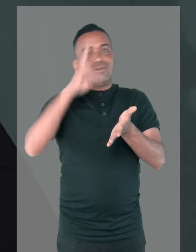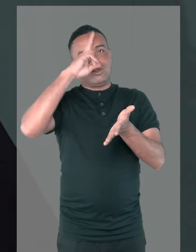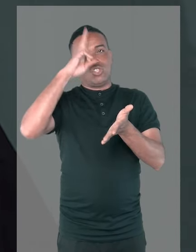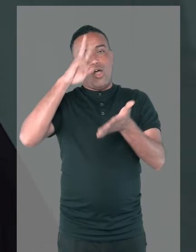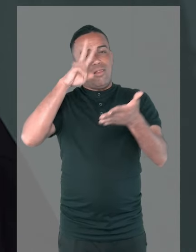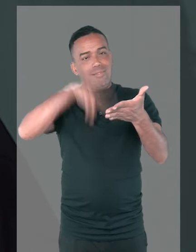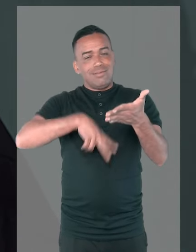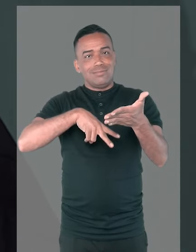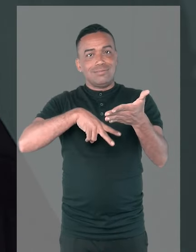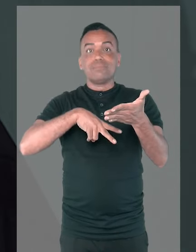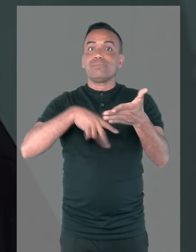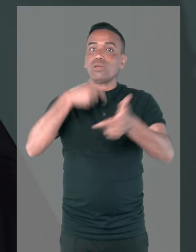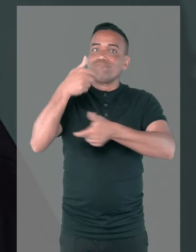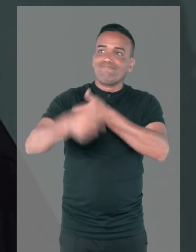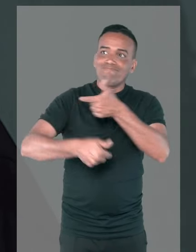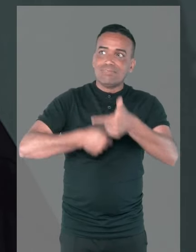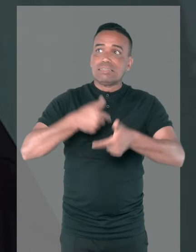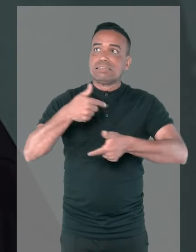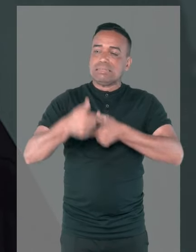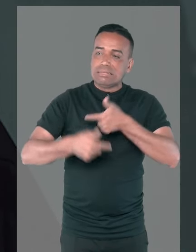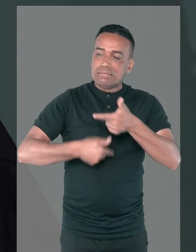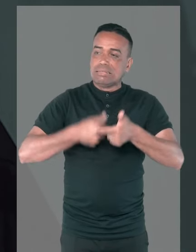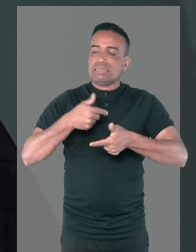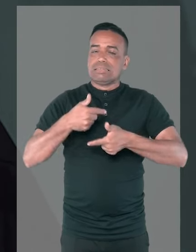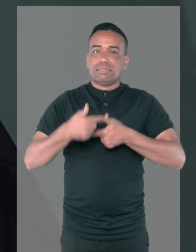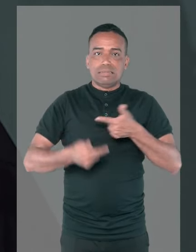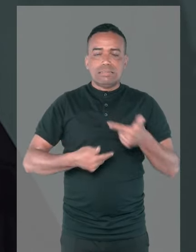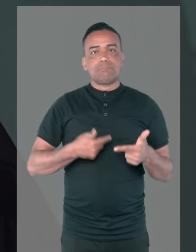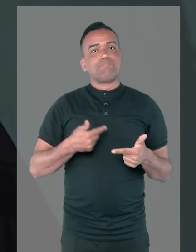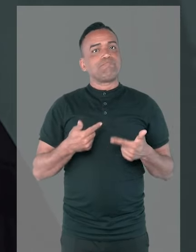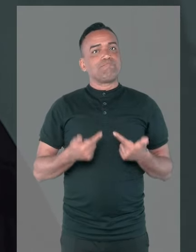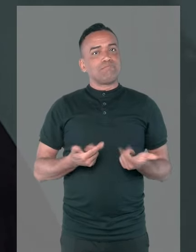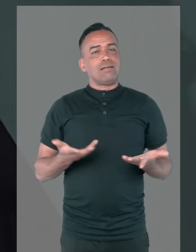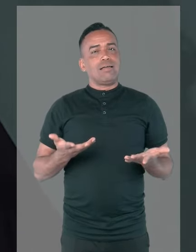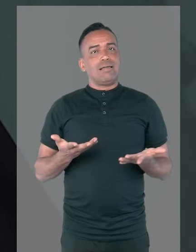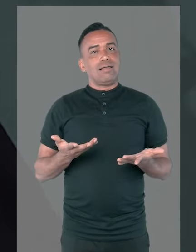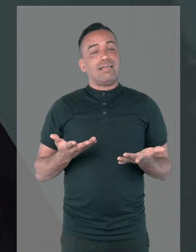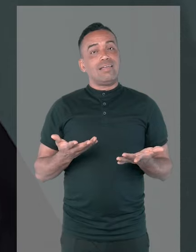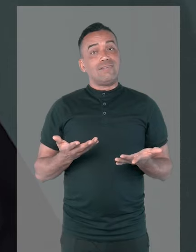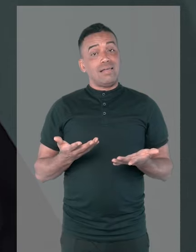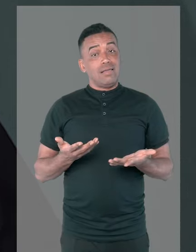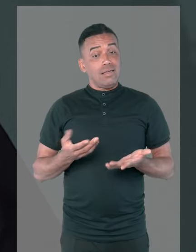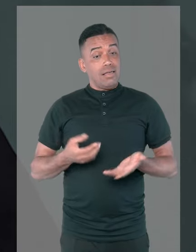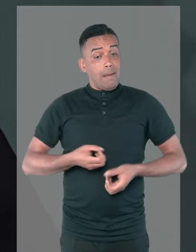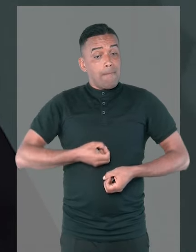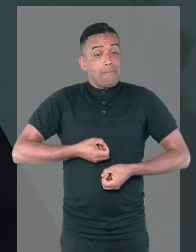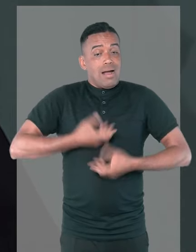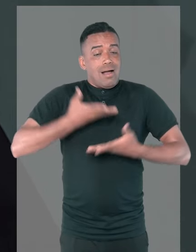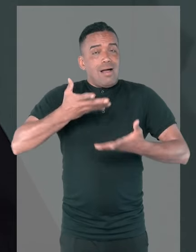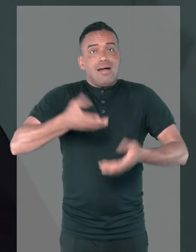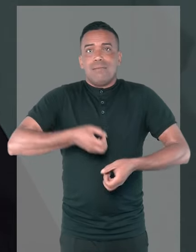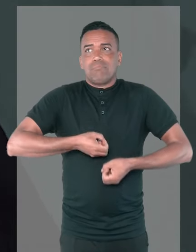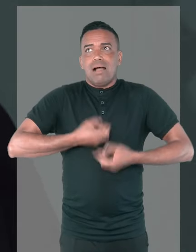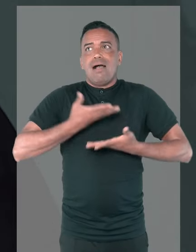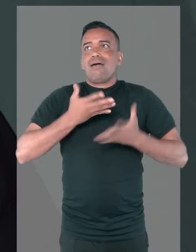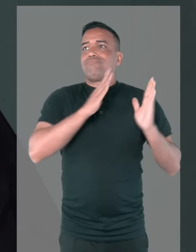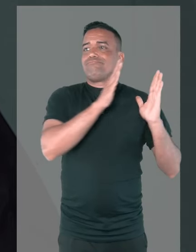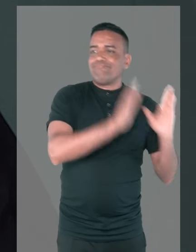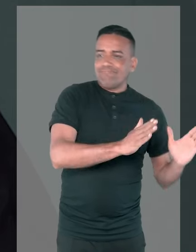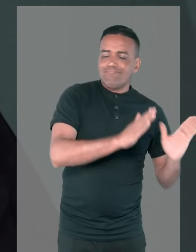E esse trabalho, ele vai se revelando a